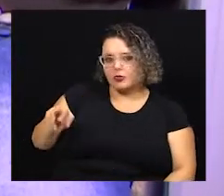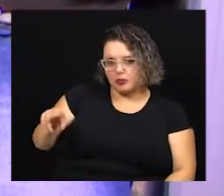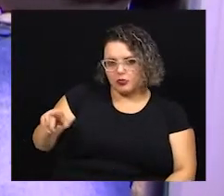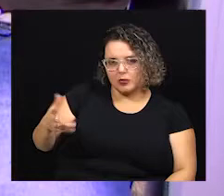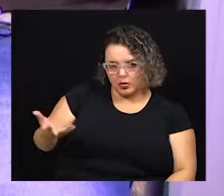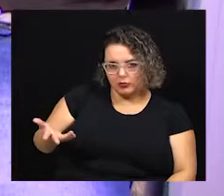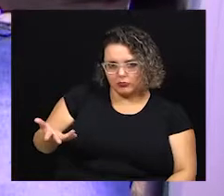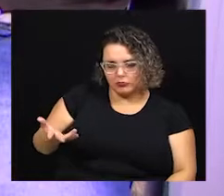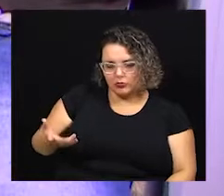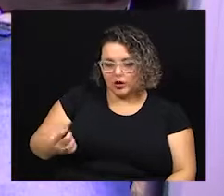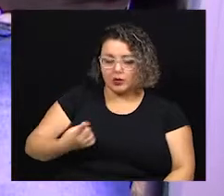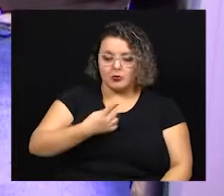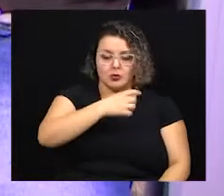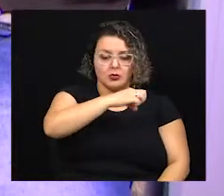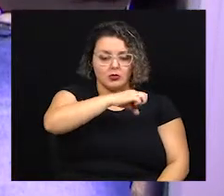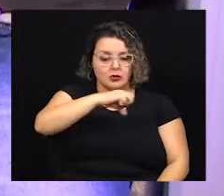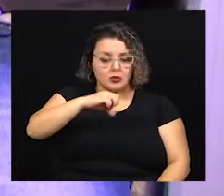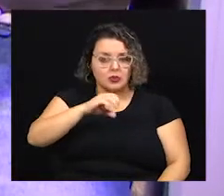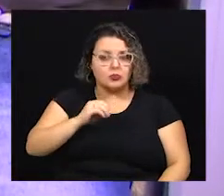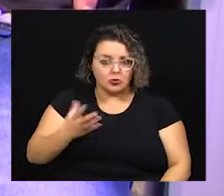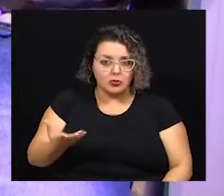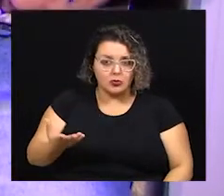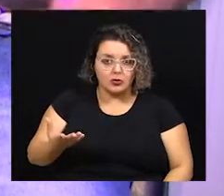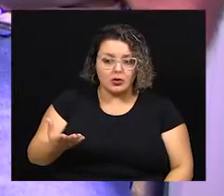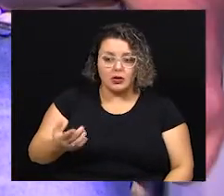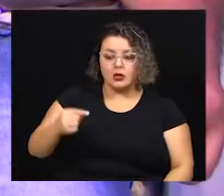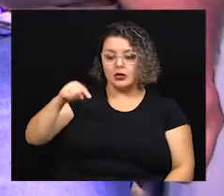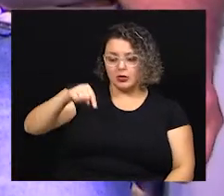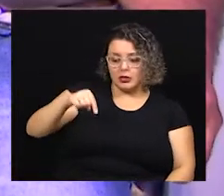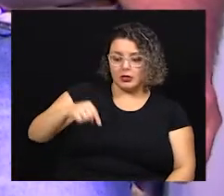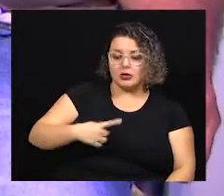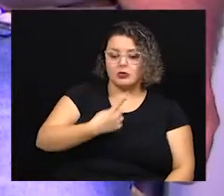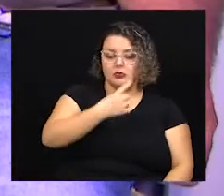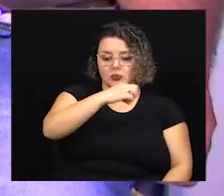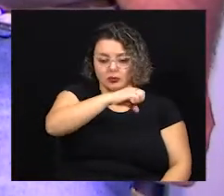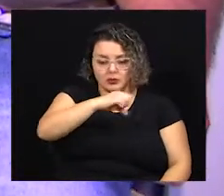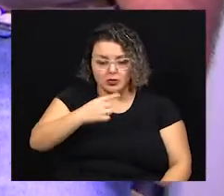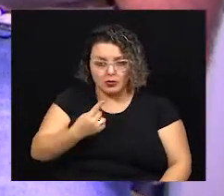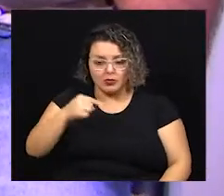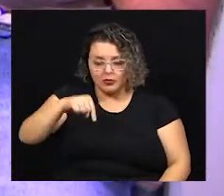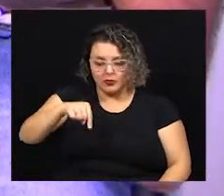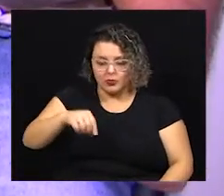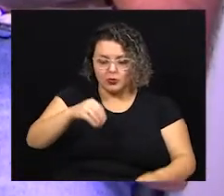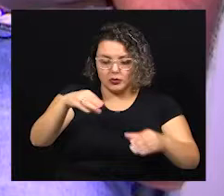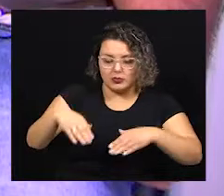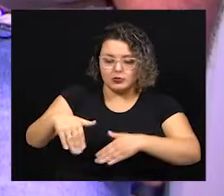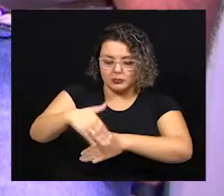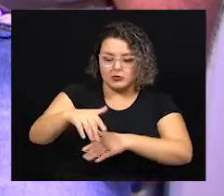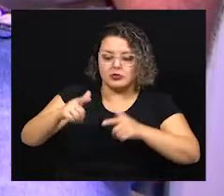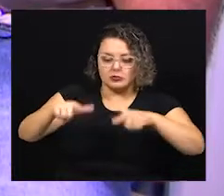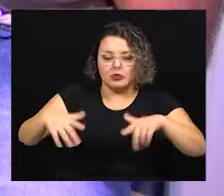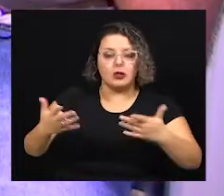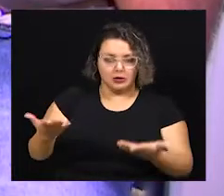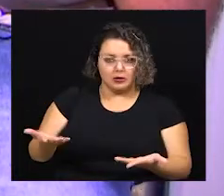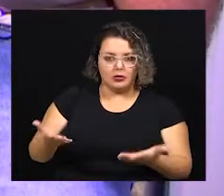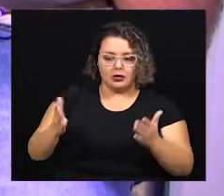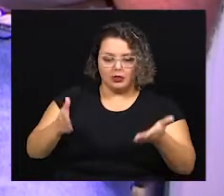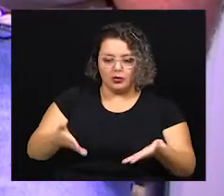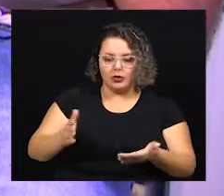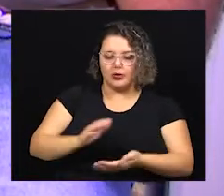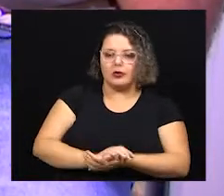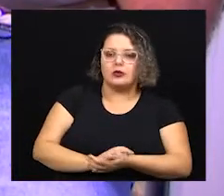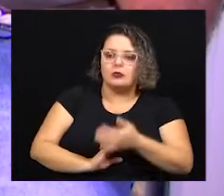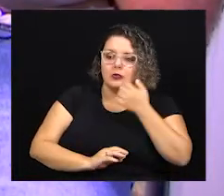no negócio em 1990. Em 91 a gente veio para esse endereço. E para trabalhar como aquarista, trabalhar, não é,